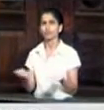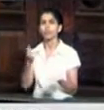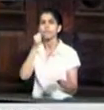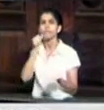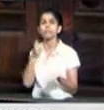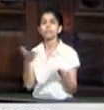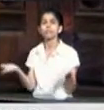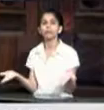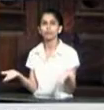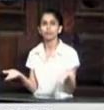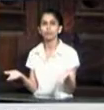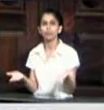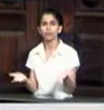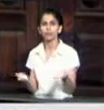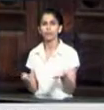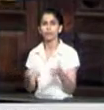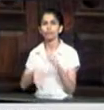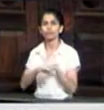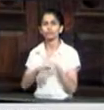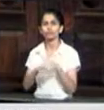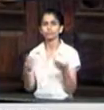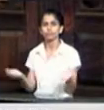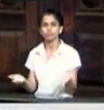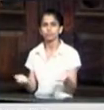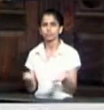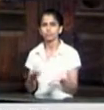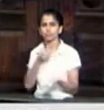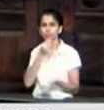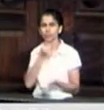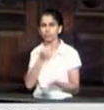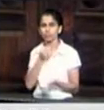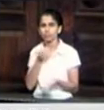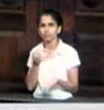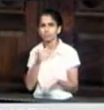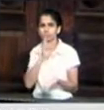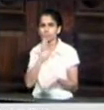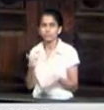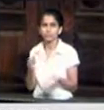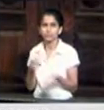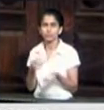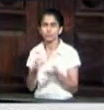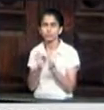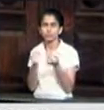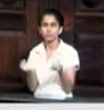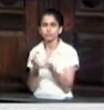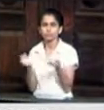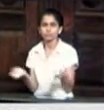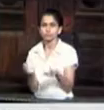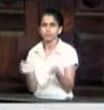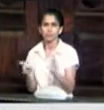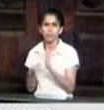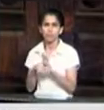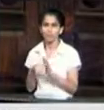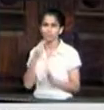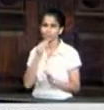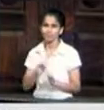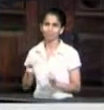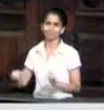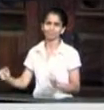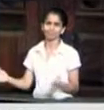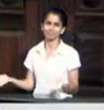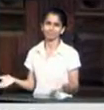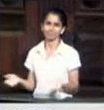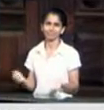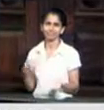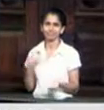menina do futebol? Não, mas ele respondeu com a sinceridade e a simplicidade de uma criança, não de